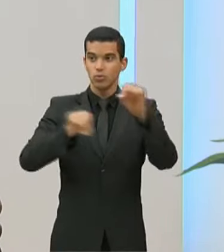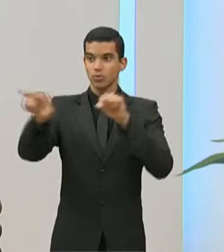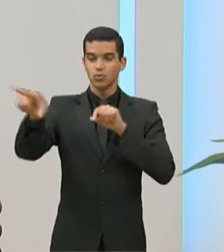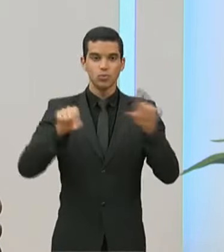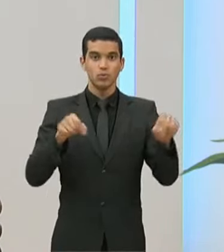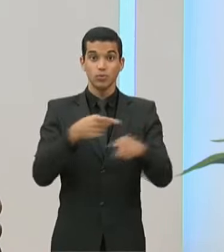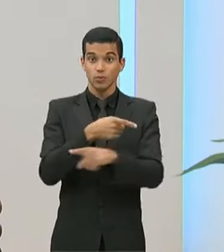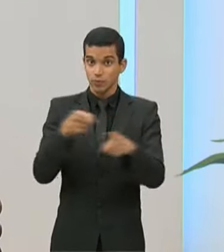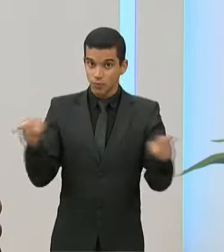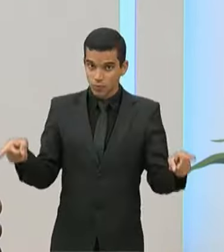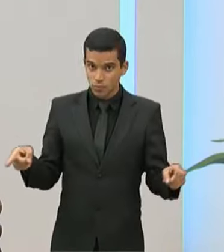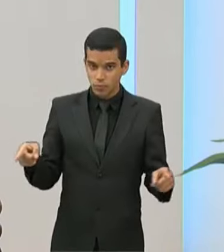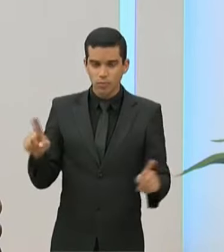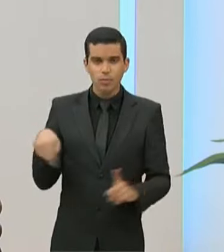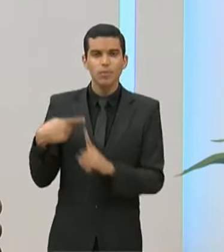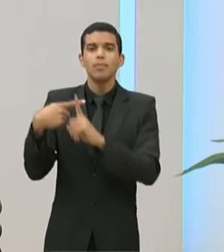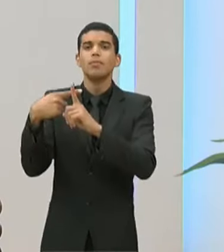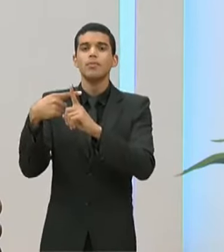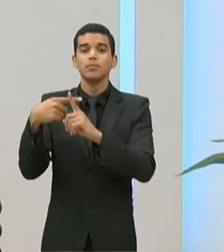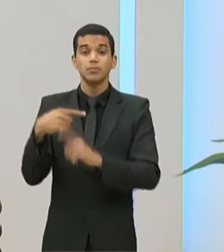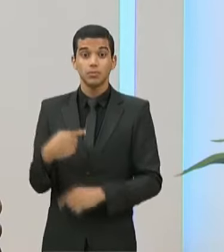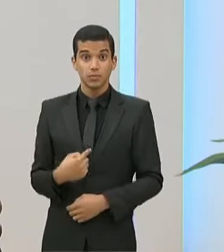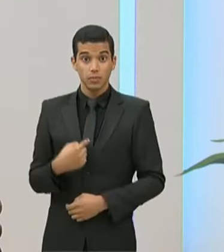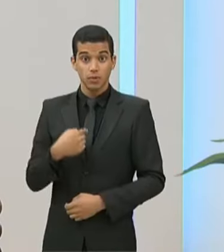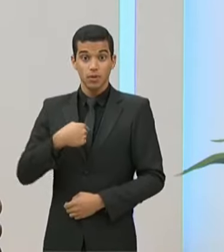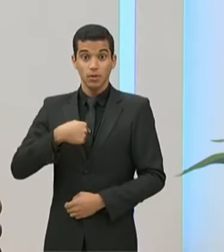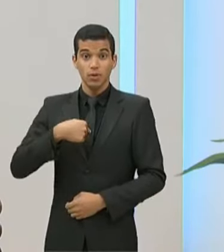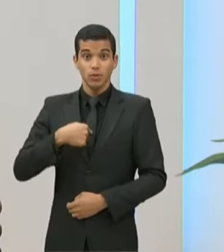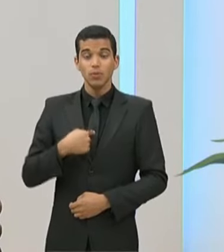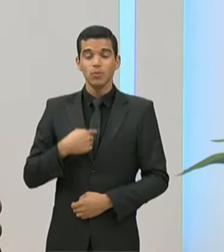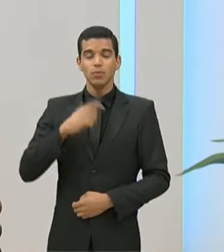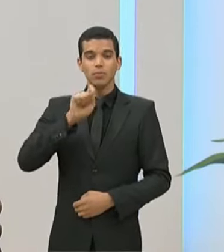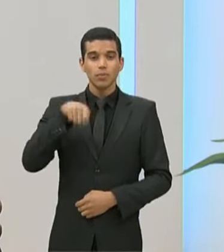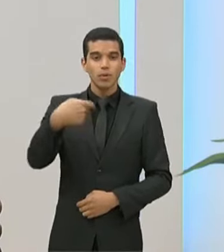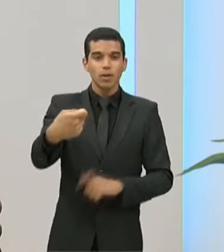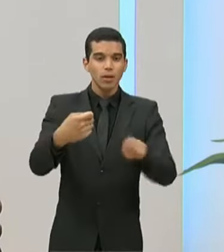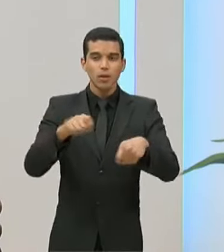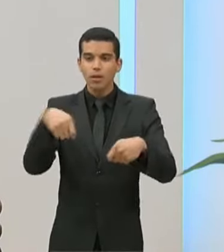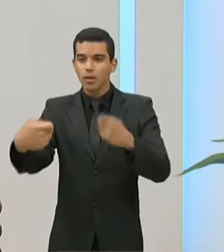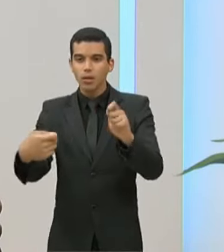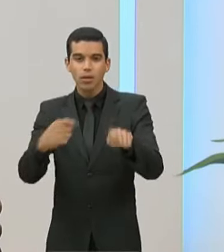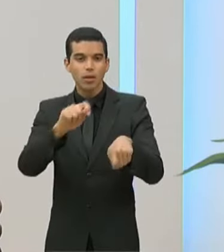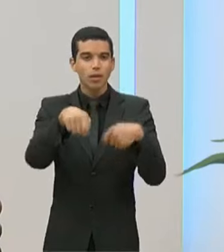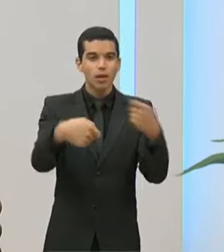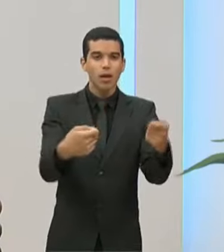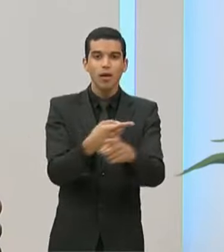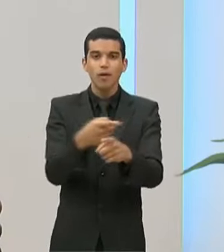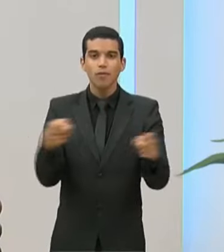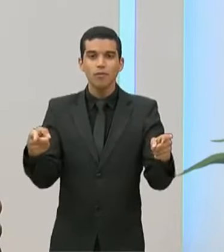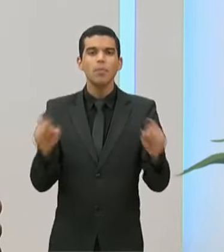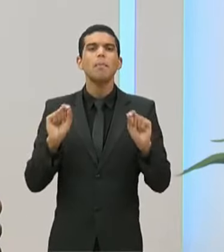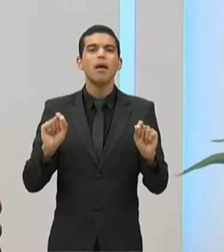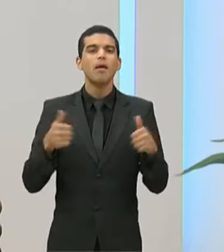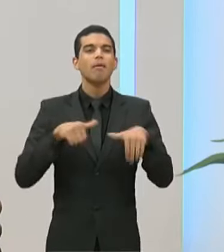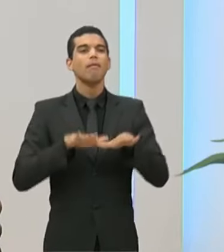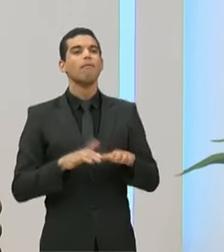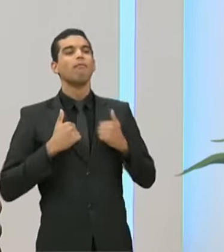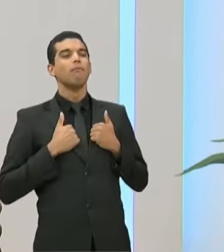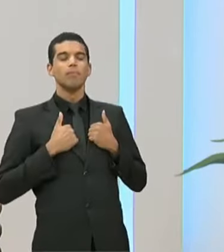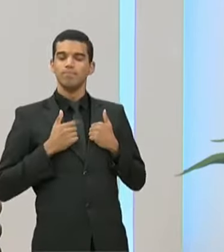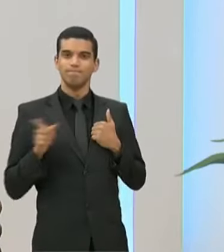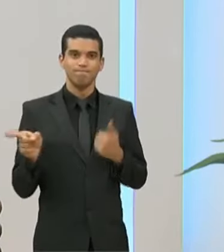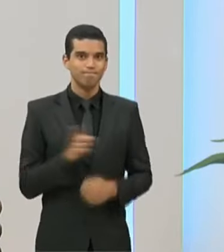a vós, e mais ainda, vos nomeei. Para ficarmos parados?